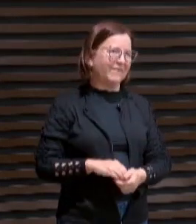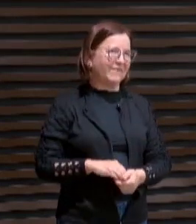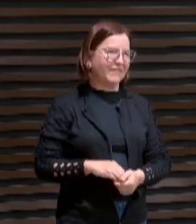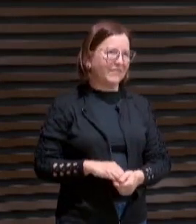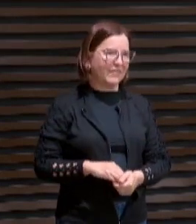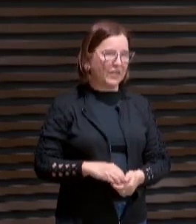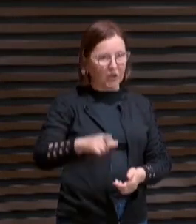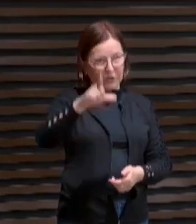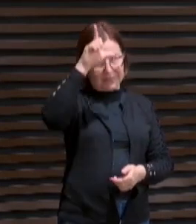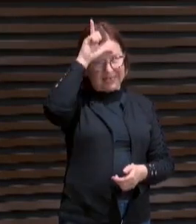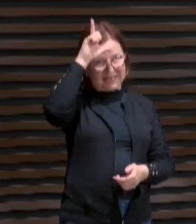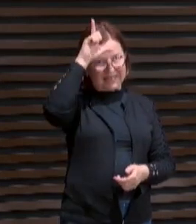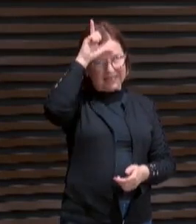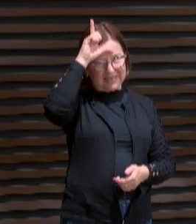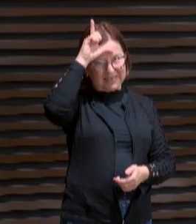Os líderes